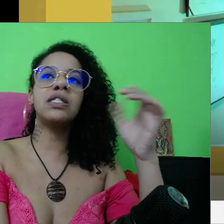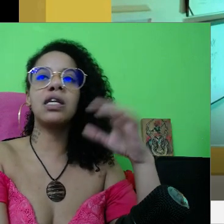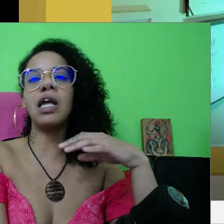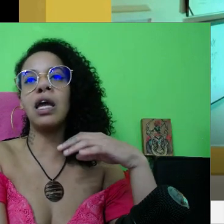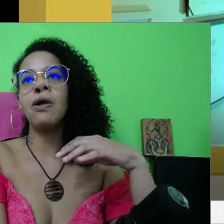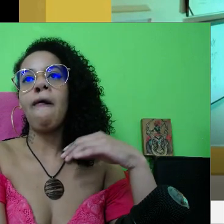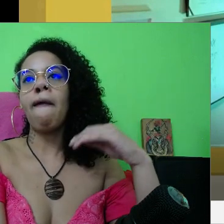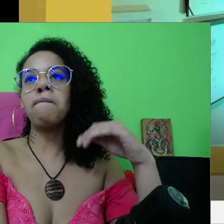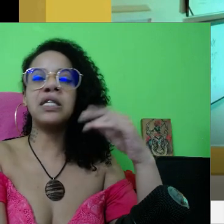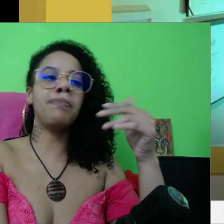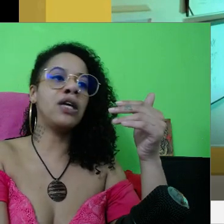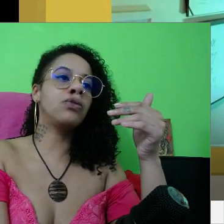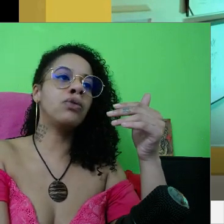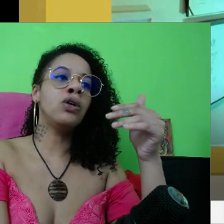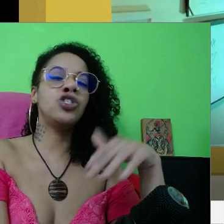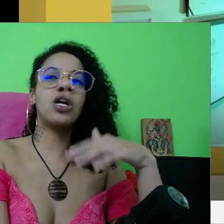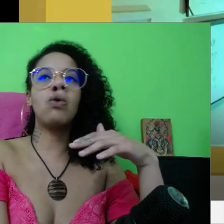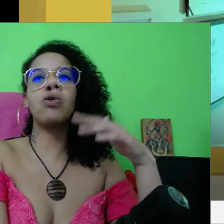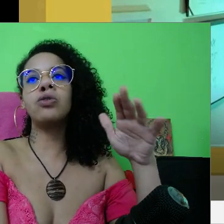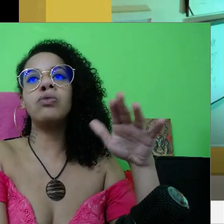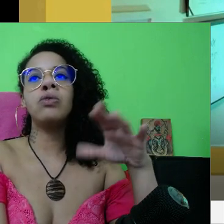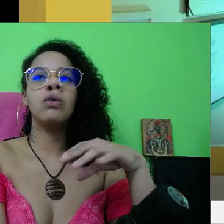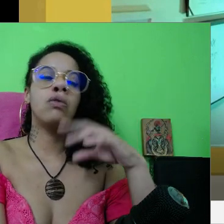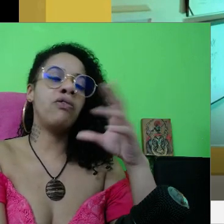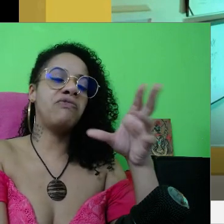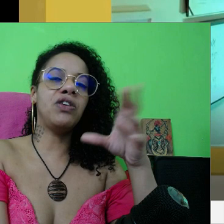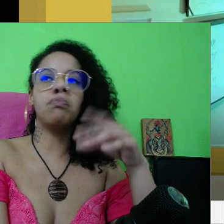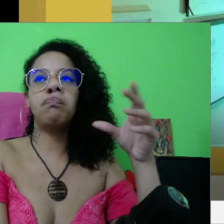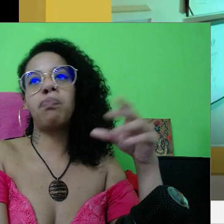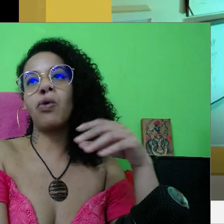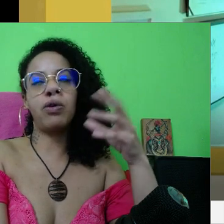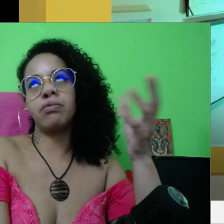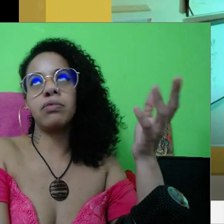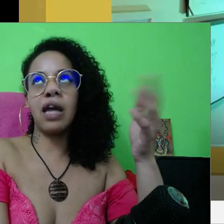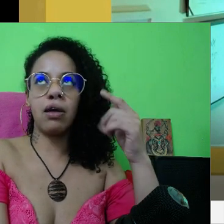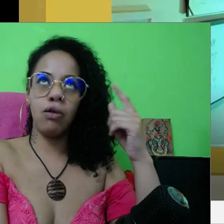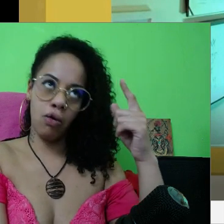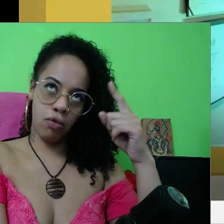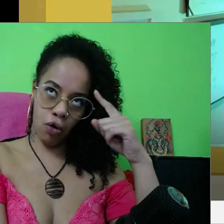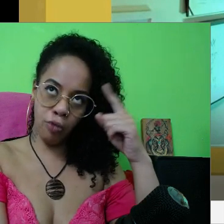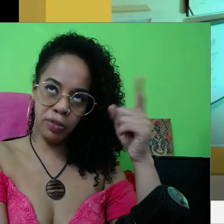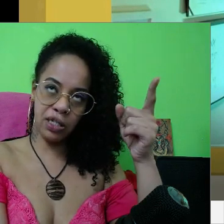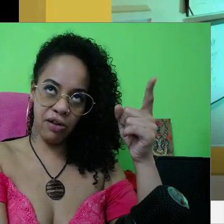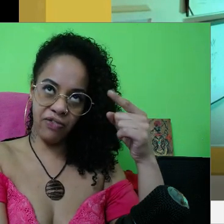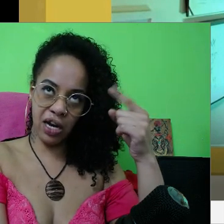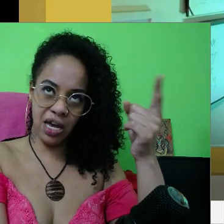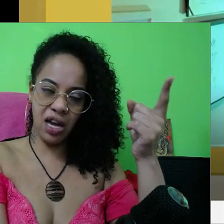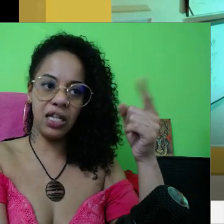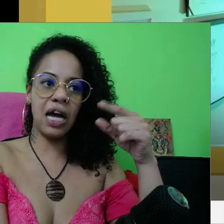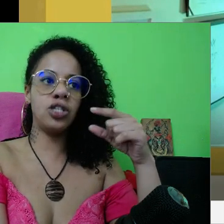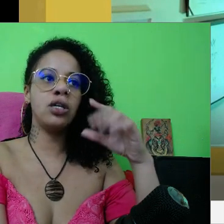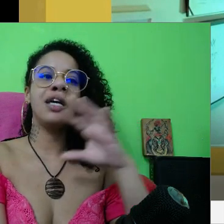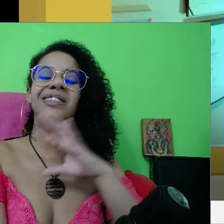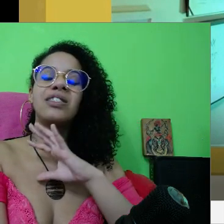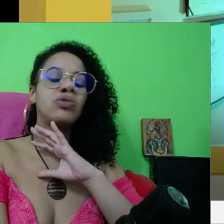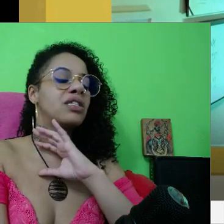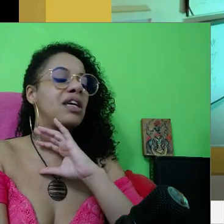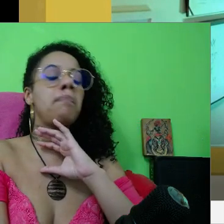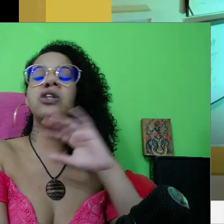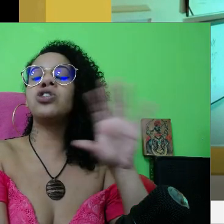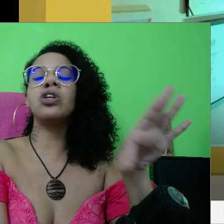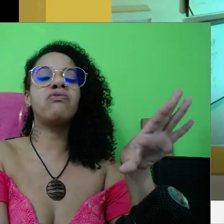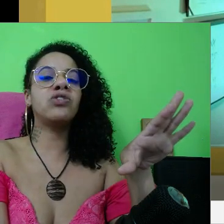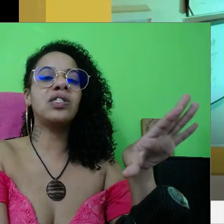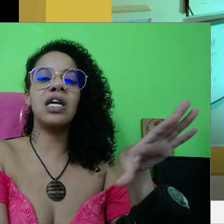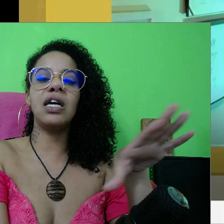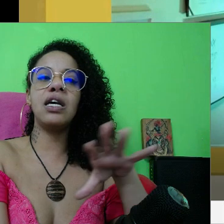as pessoas que têm um pensamento de acordo ou enfim por né observar a realidade estão